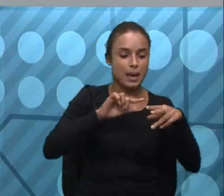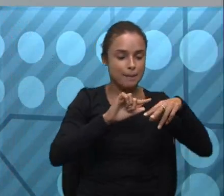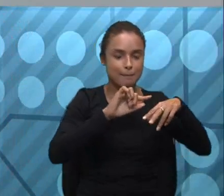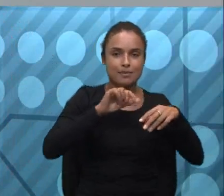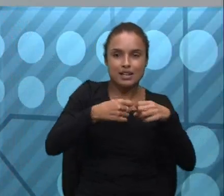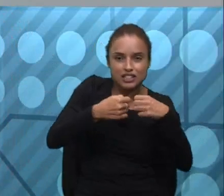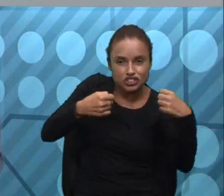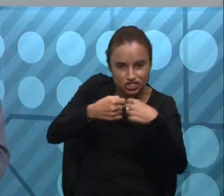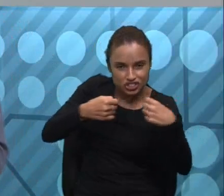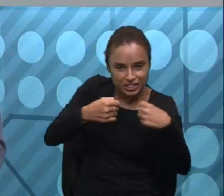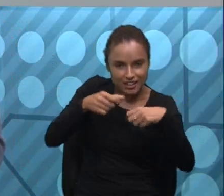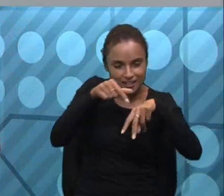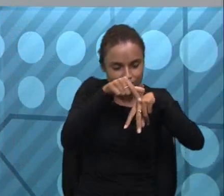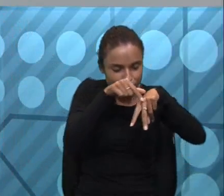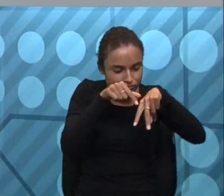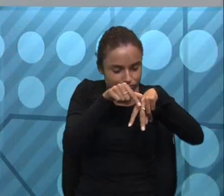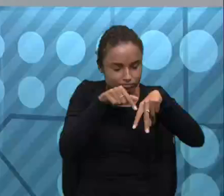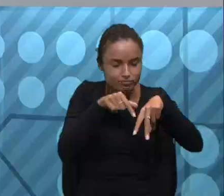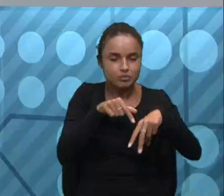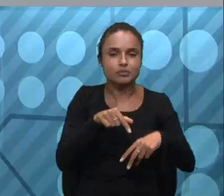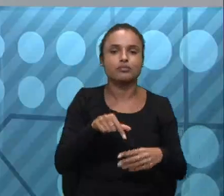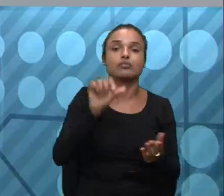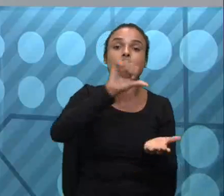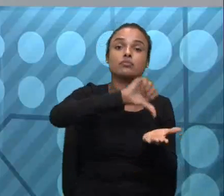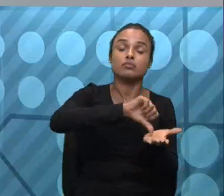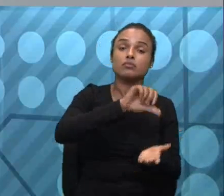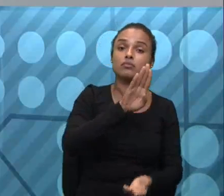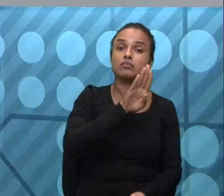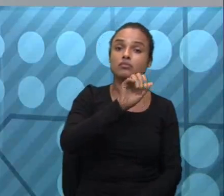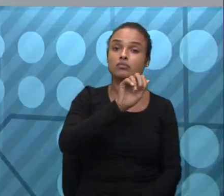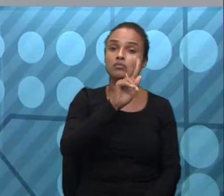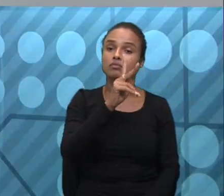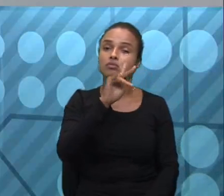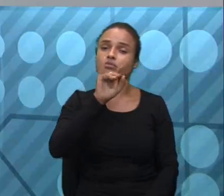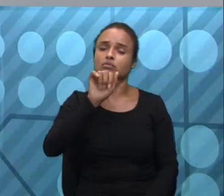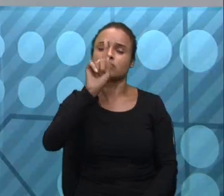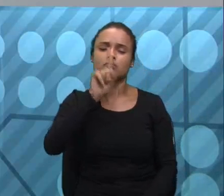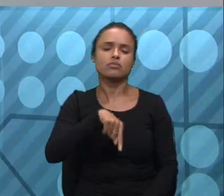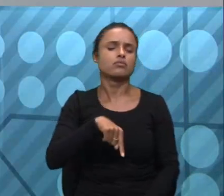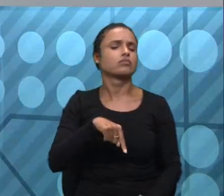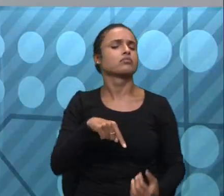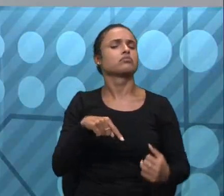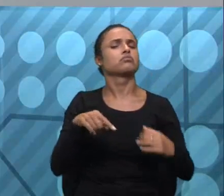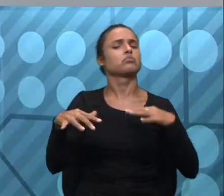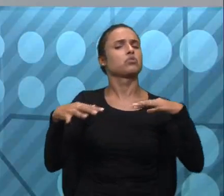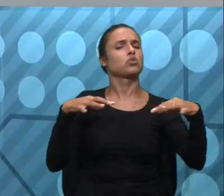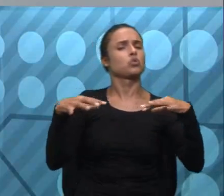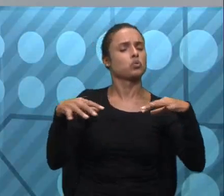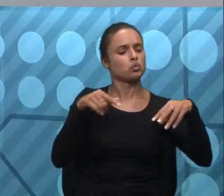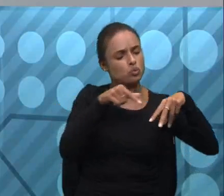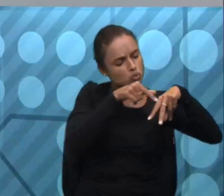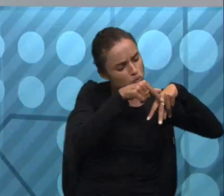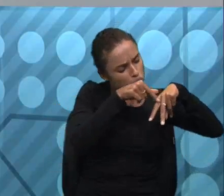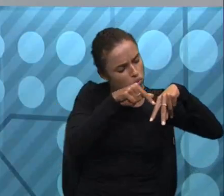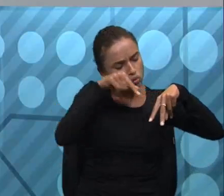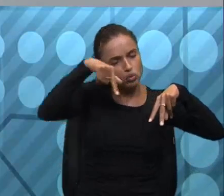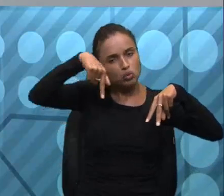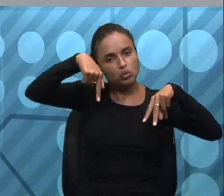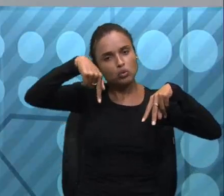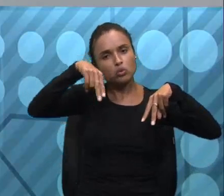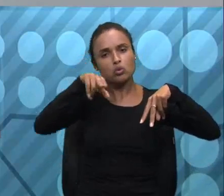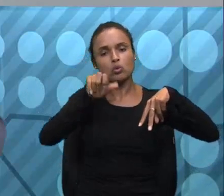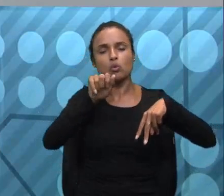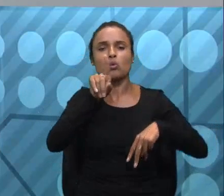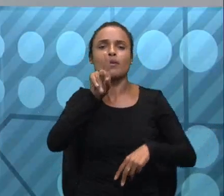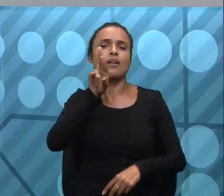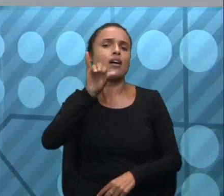Bahia. Quais os tipos de movimentos feitos pela articulação do quadril? Muito boa pergunta. Tá? Um abraço a